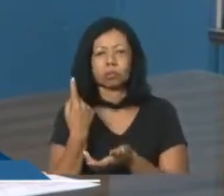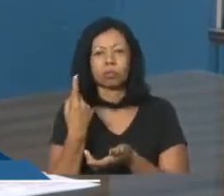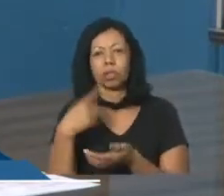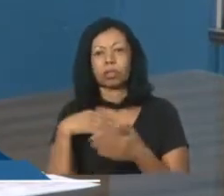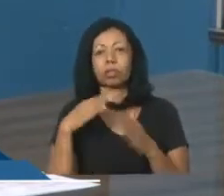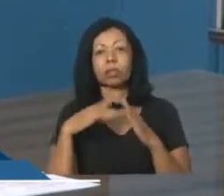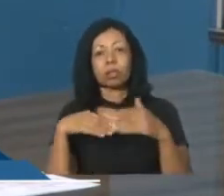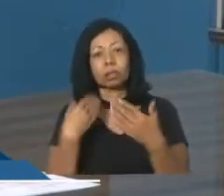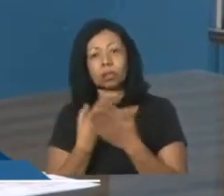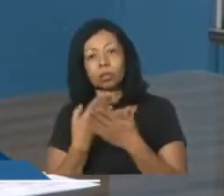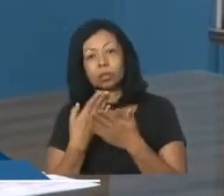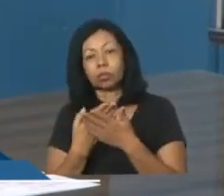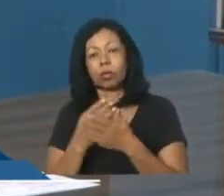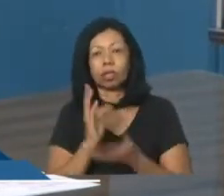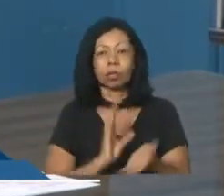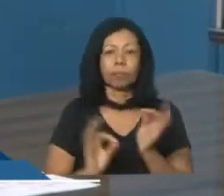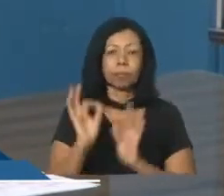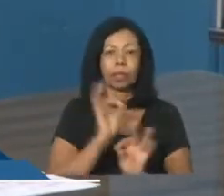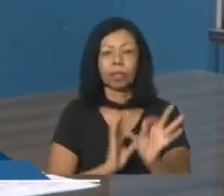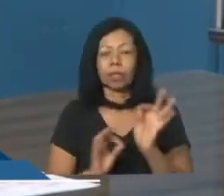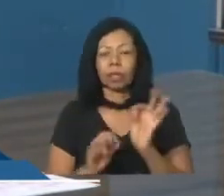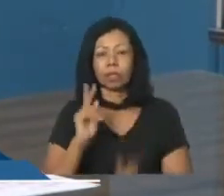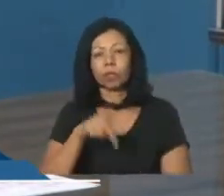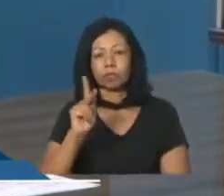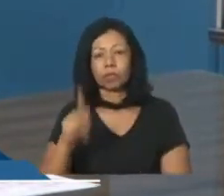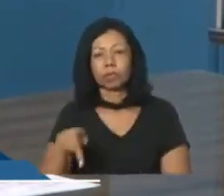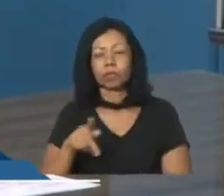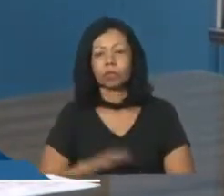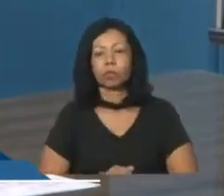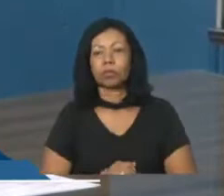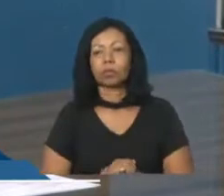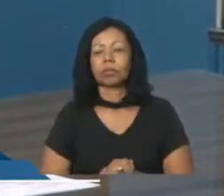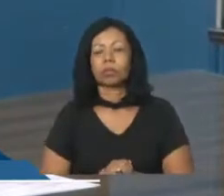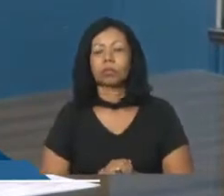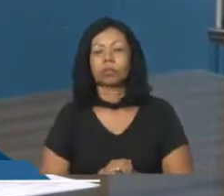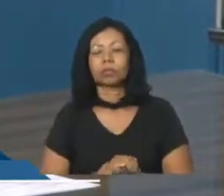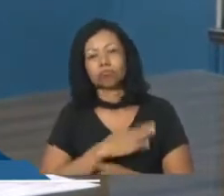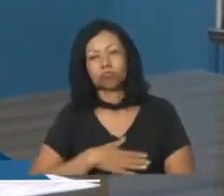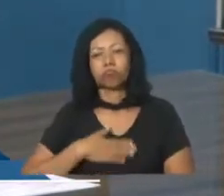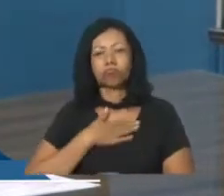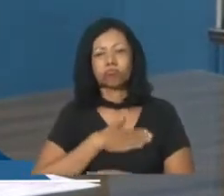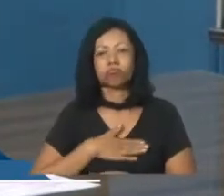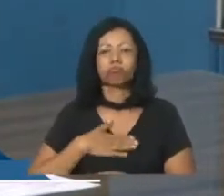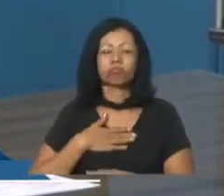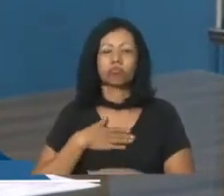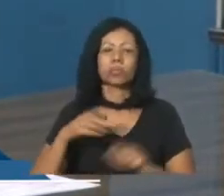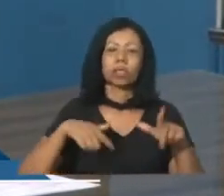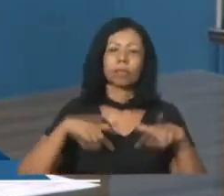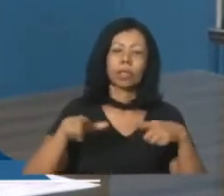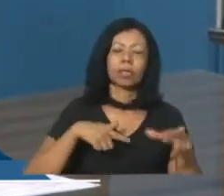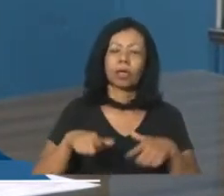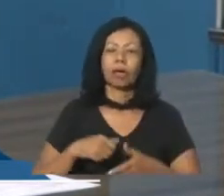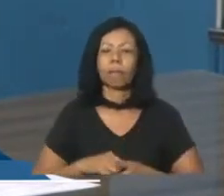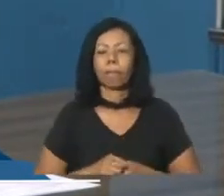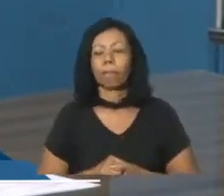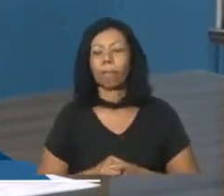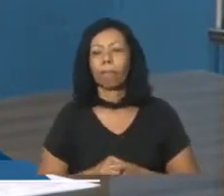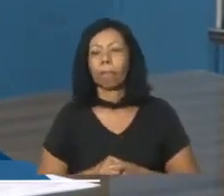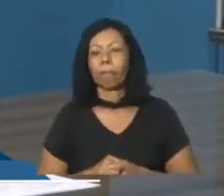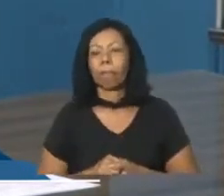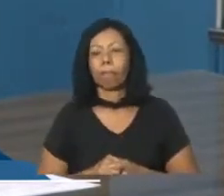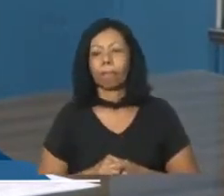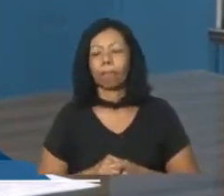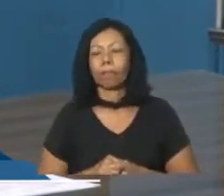escola bem equipada, é professores satisfeitos para darem aula. E